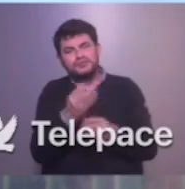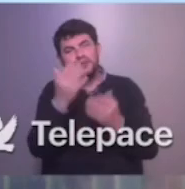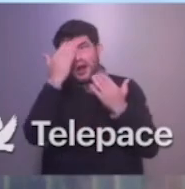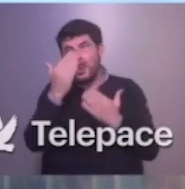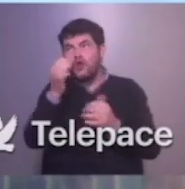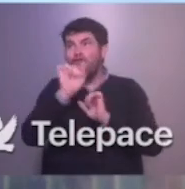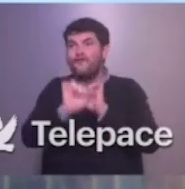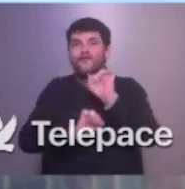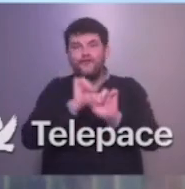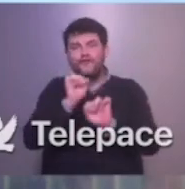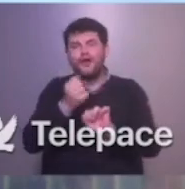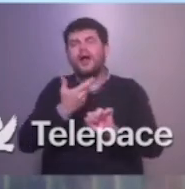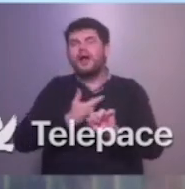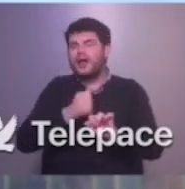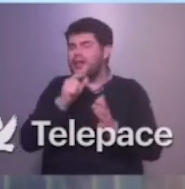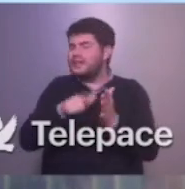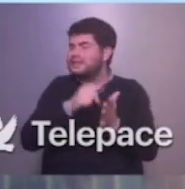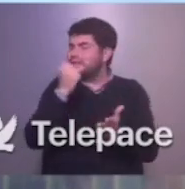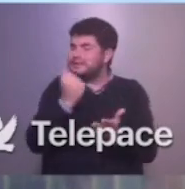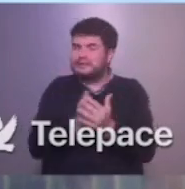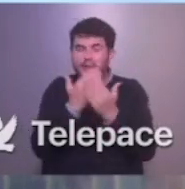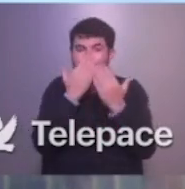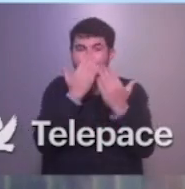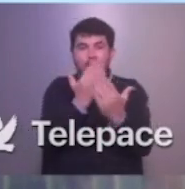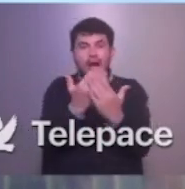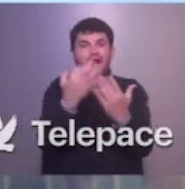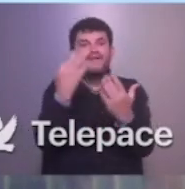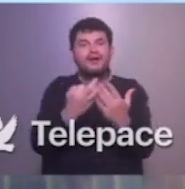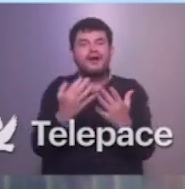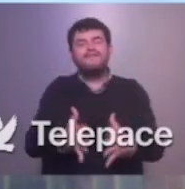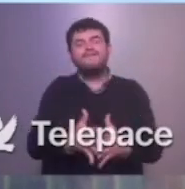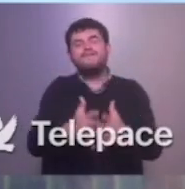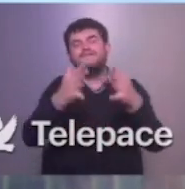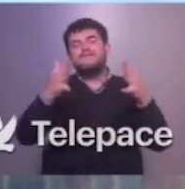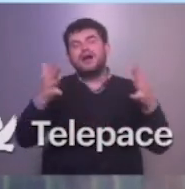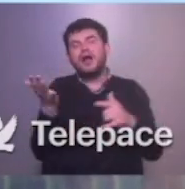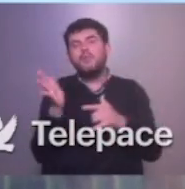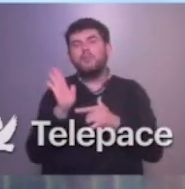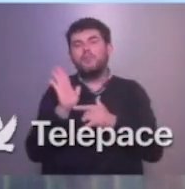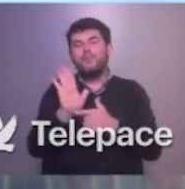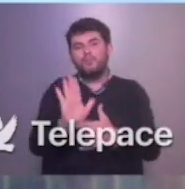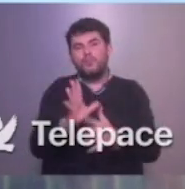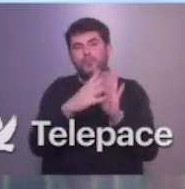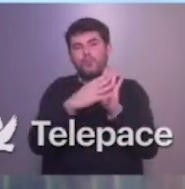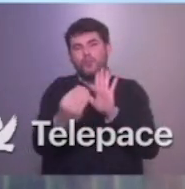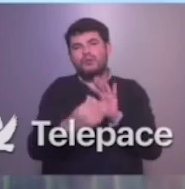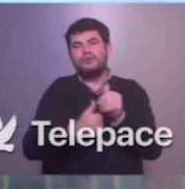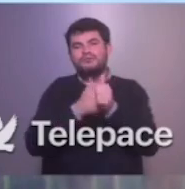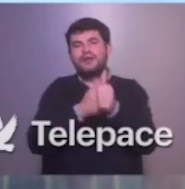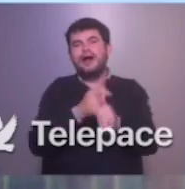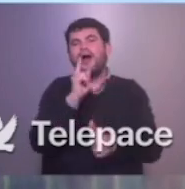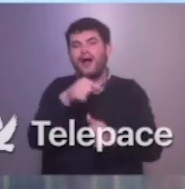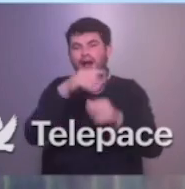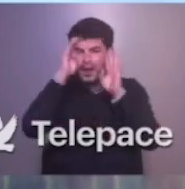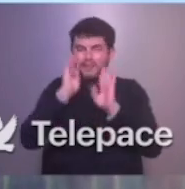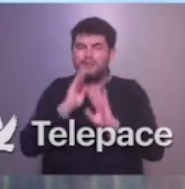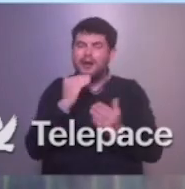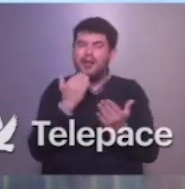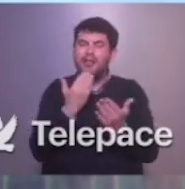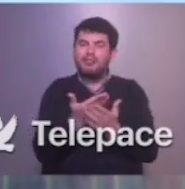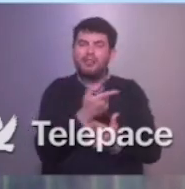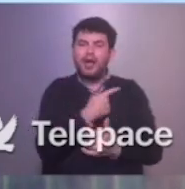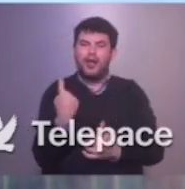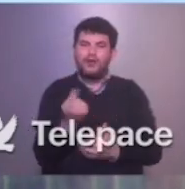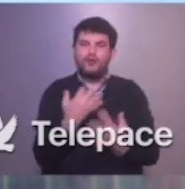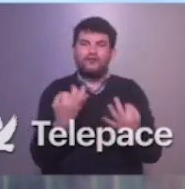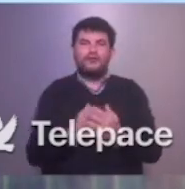seus louvores e termos sempre diante de nós o grande exemplo a seguir que ela, Mãe